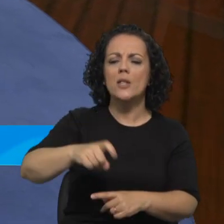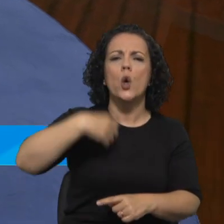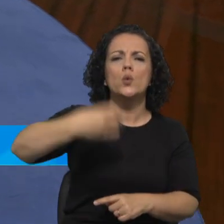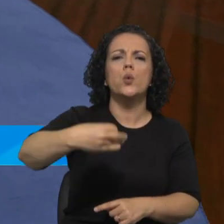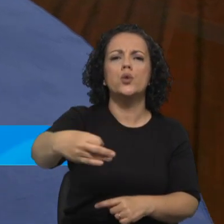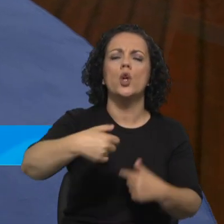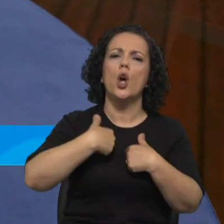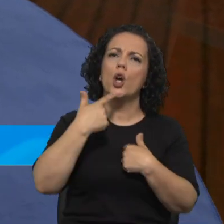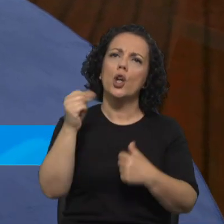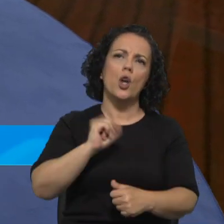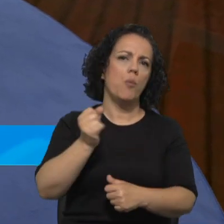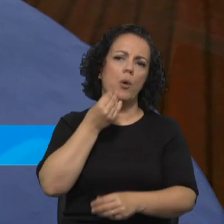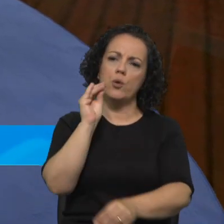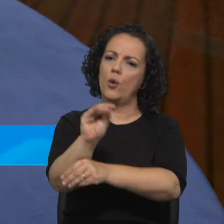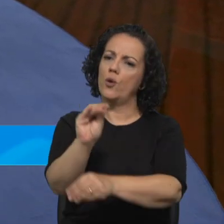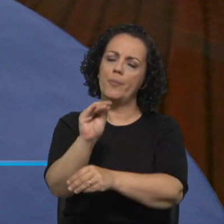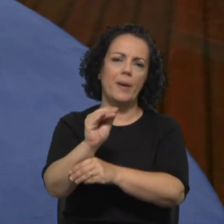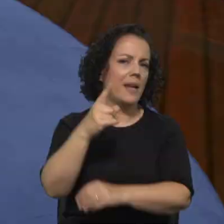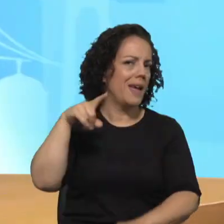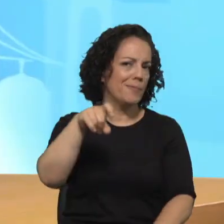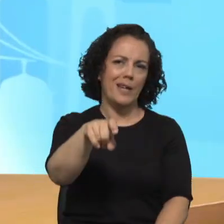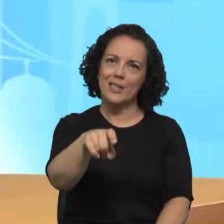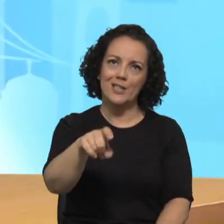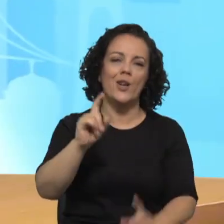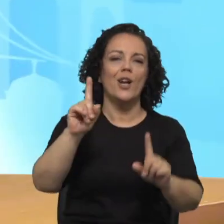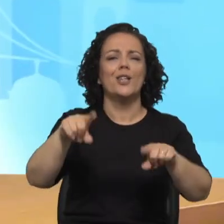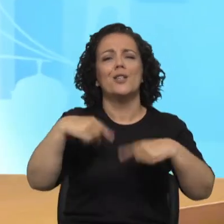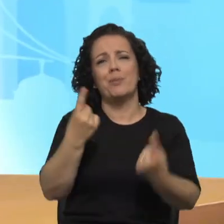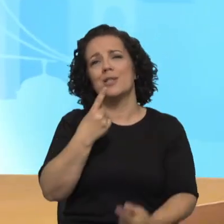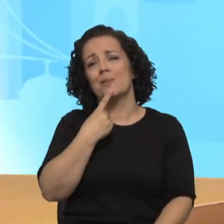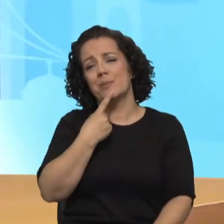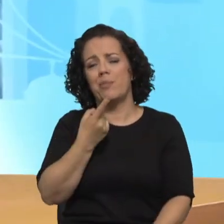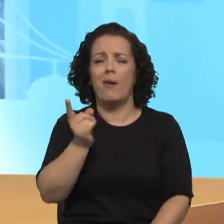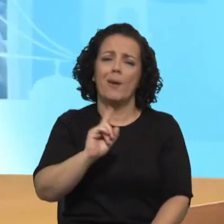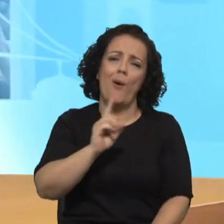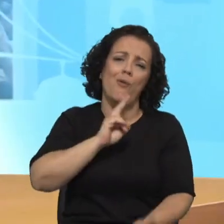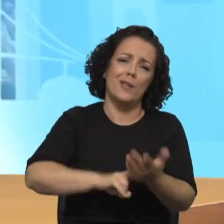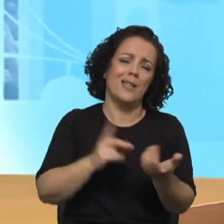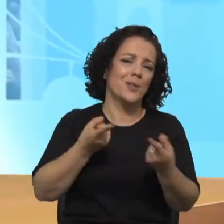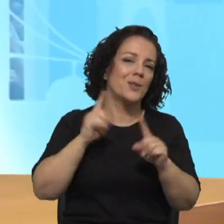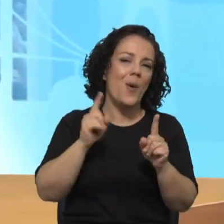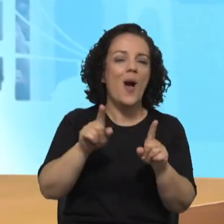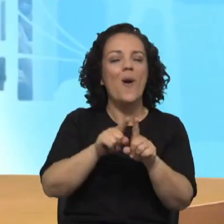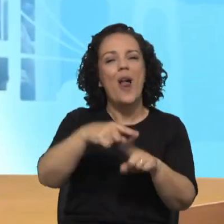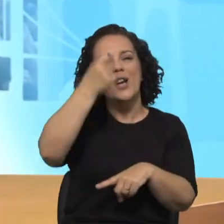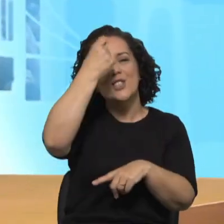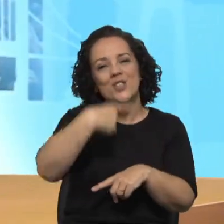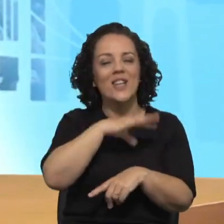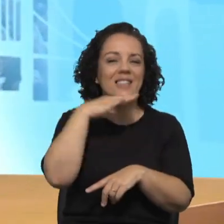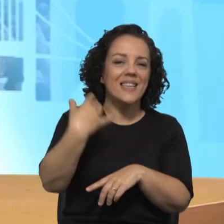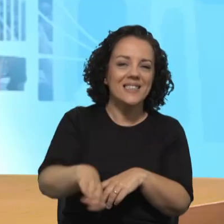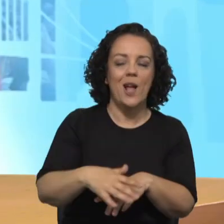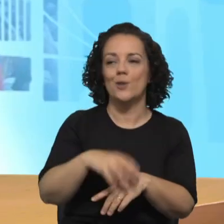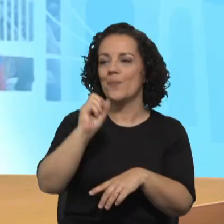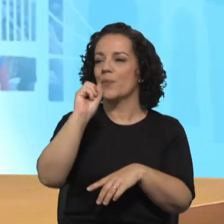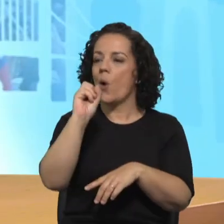posso alimentá-los a marisco. E depois lá percebeu que isso não era bem assim. Portanto, é este género de episódios também, aos bastidores da